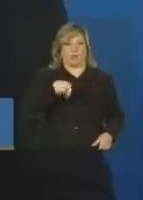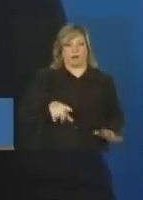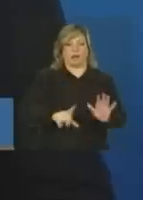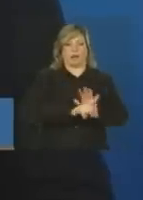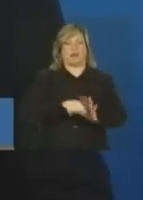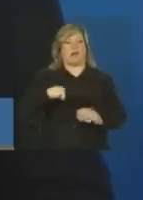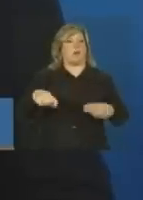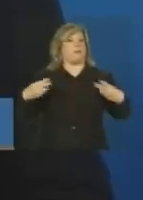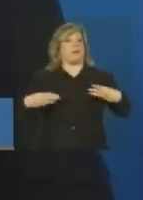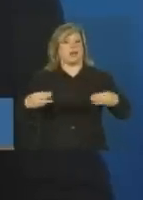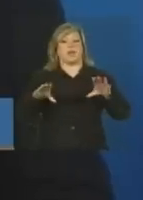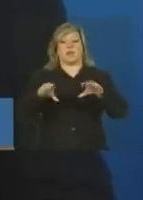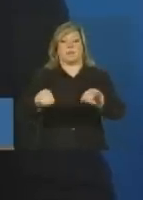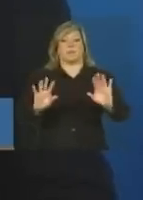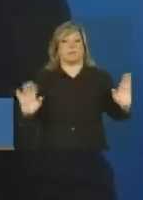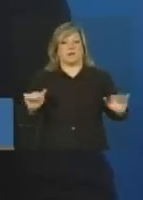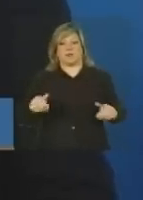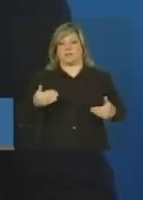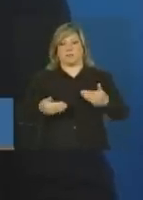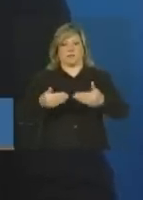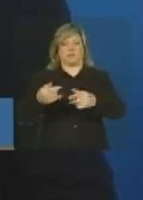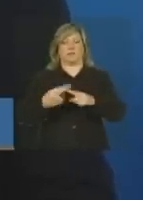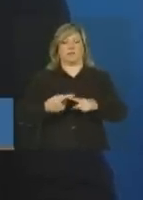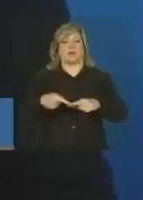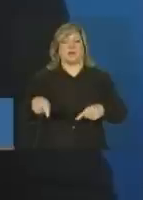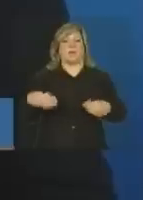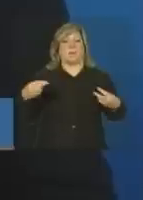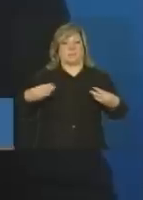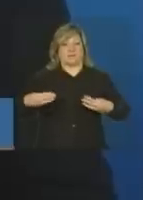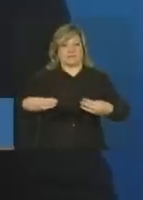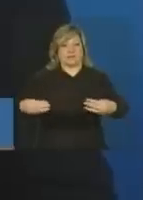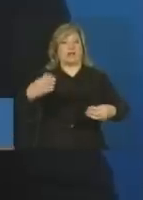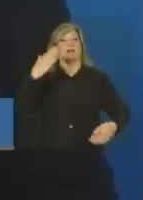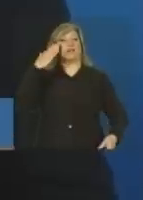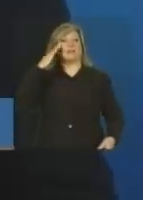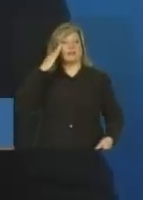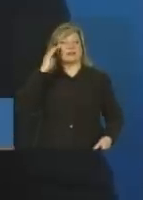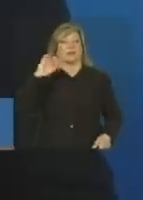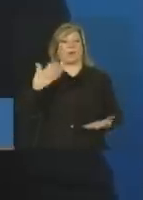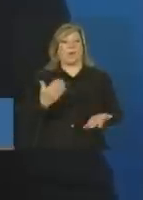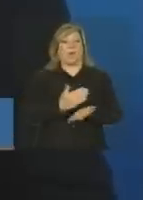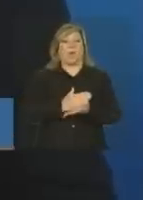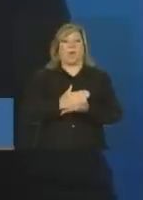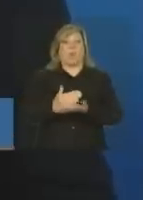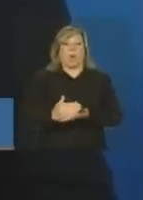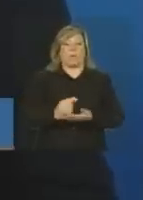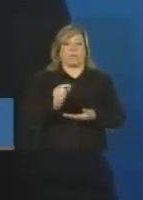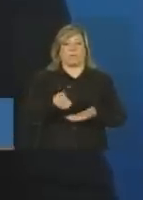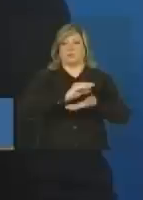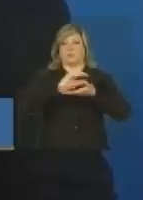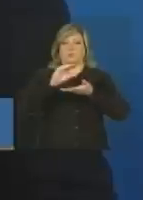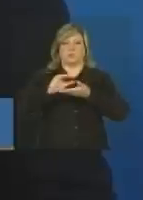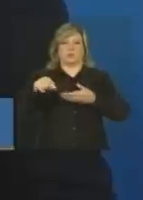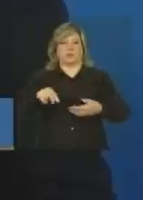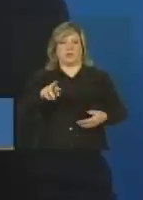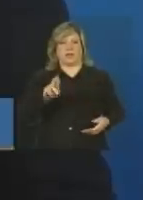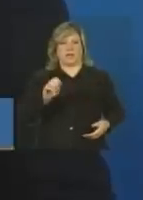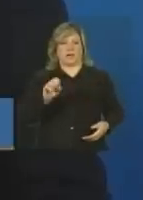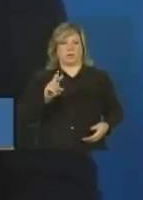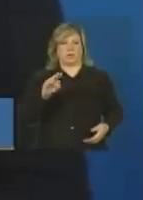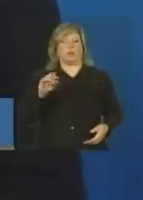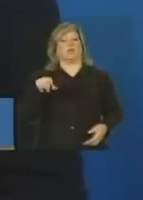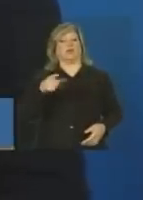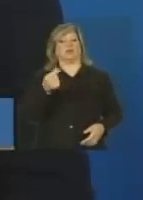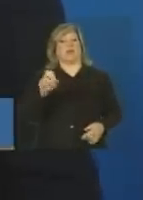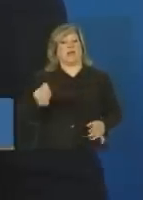tem interferência nesse processo, porque o Ministério entende que a partir da transferência pelo resultado, o recurso agora